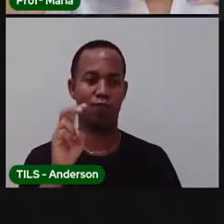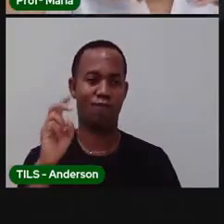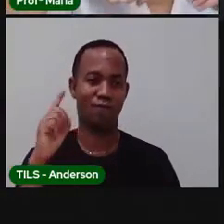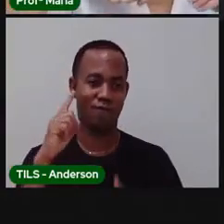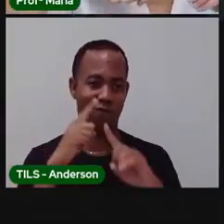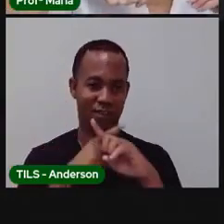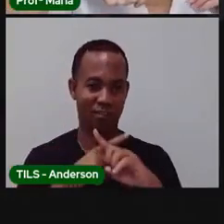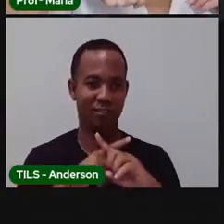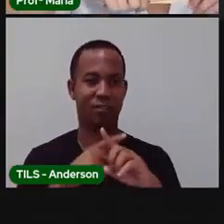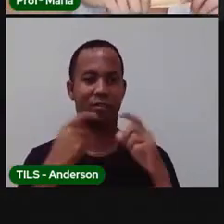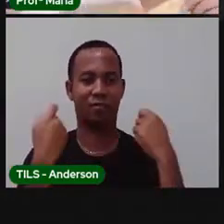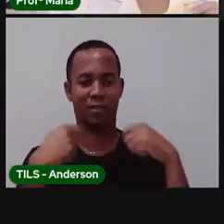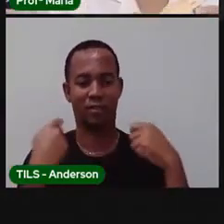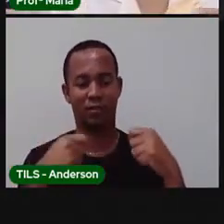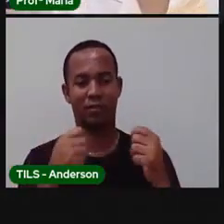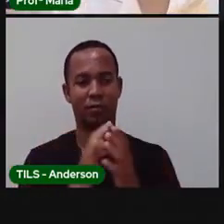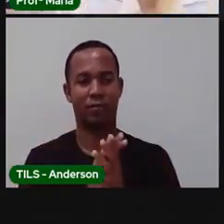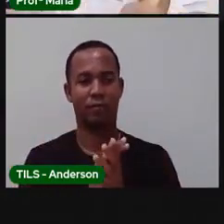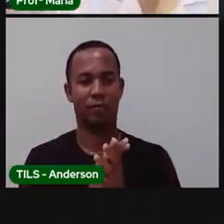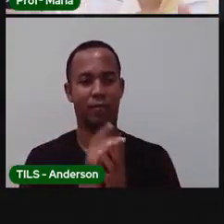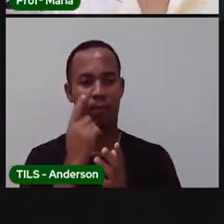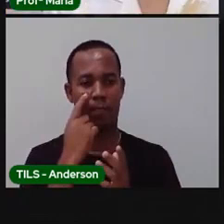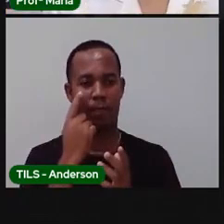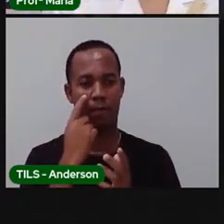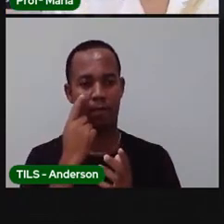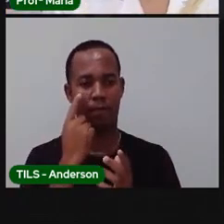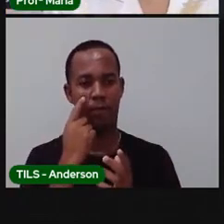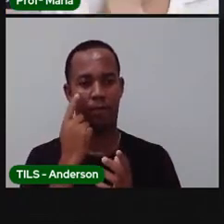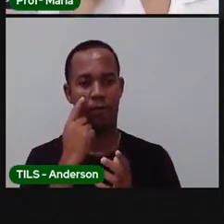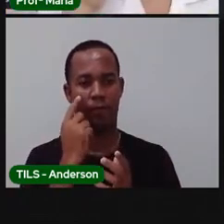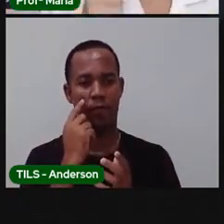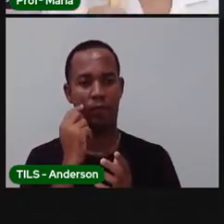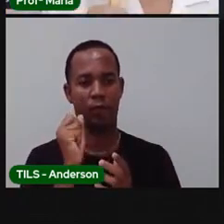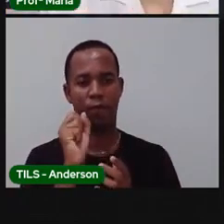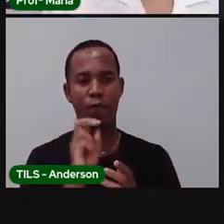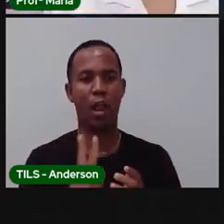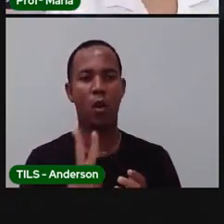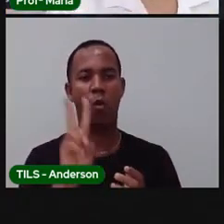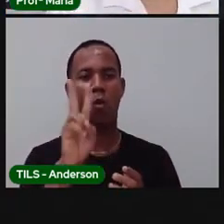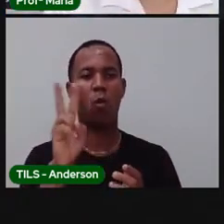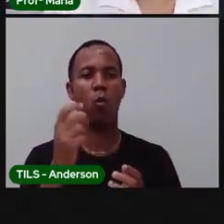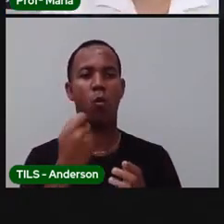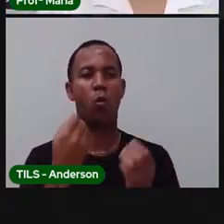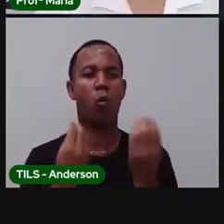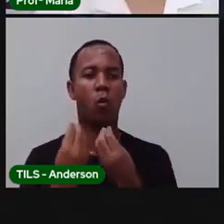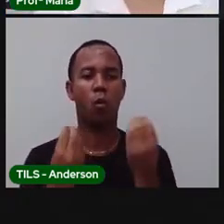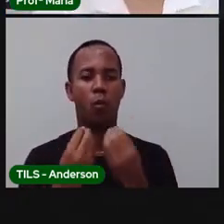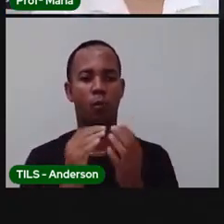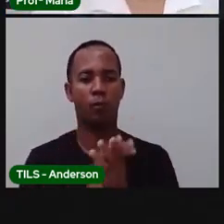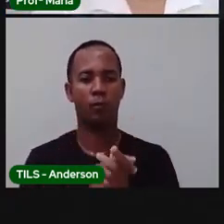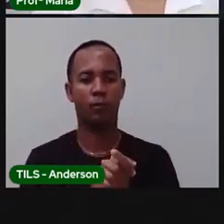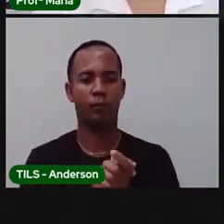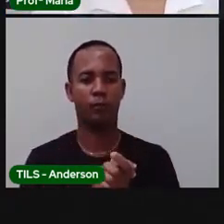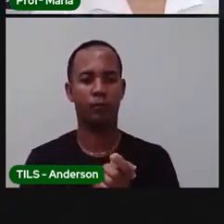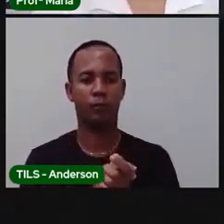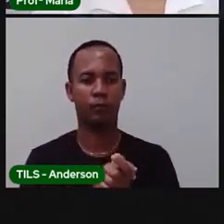porque cada palitinho desse aqui deu o valor de quê? De 100. Vamos para a próxima questão?